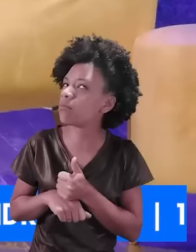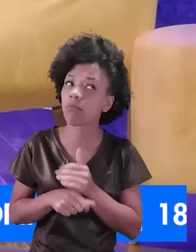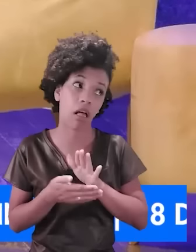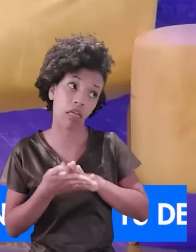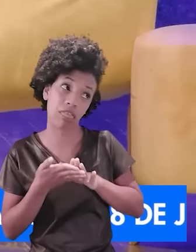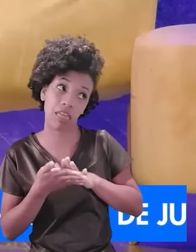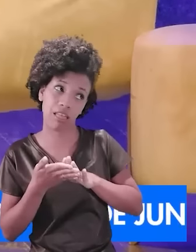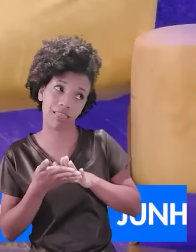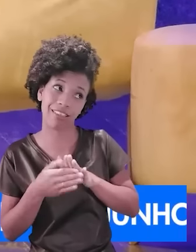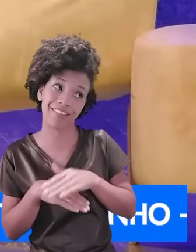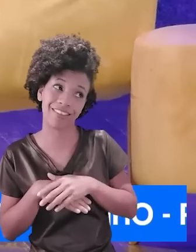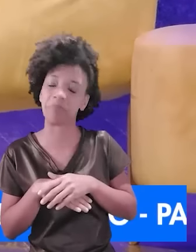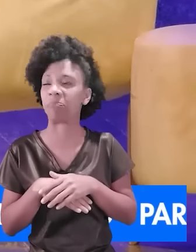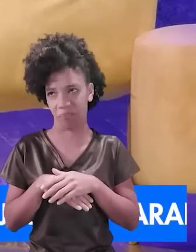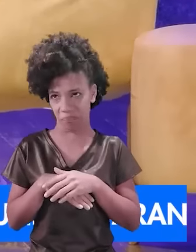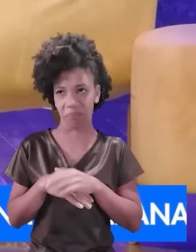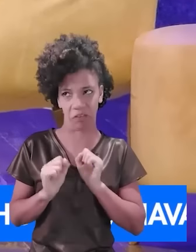como